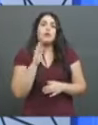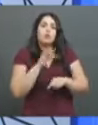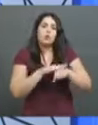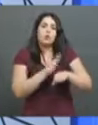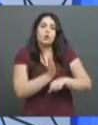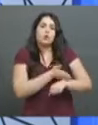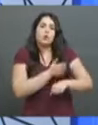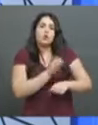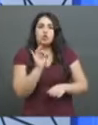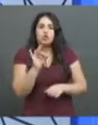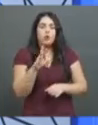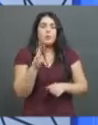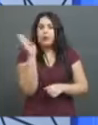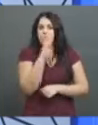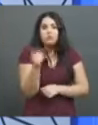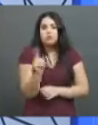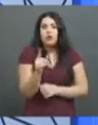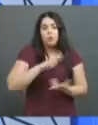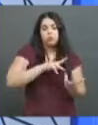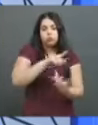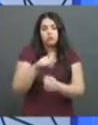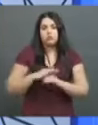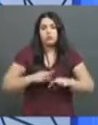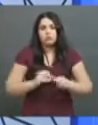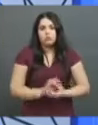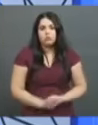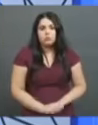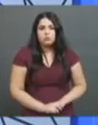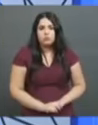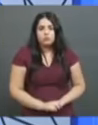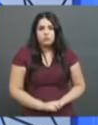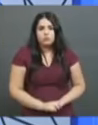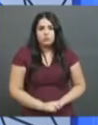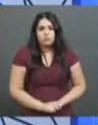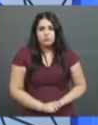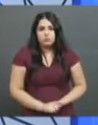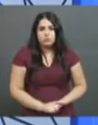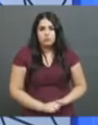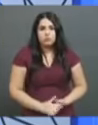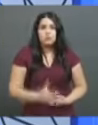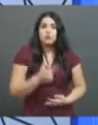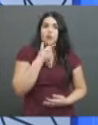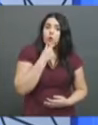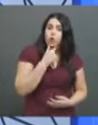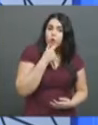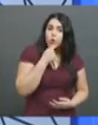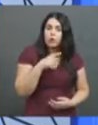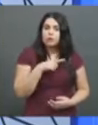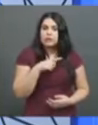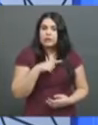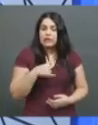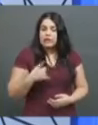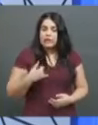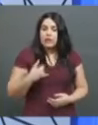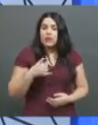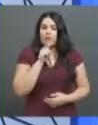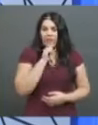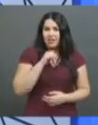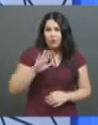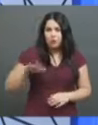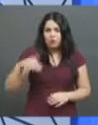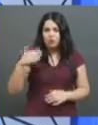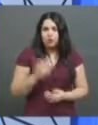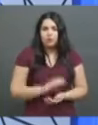só no Brasil, como no mundo inteiro. Ser homem, ter uma idade mais avançada, ser hipertenso,